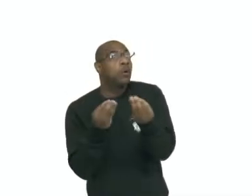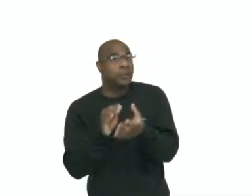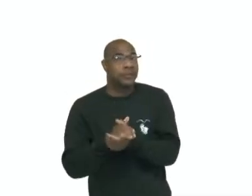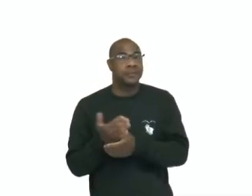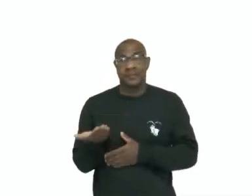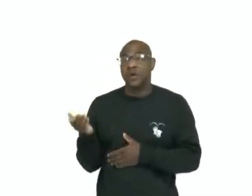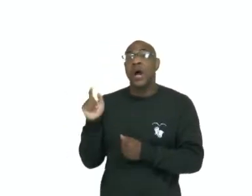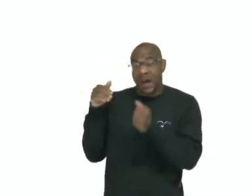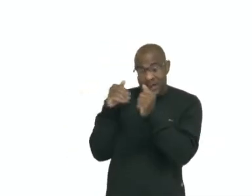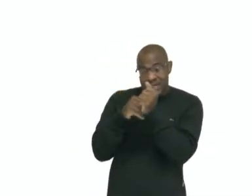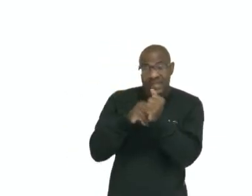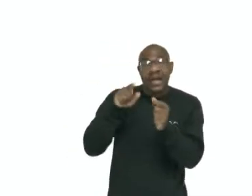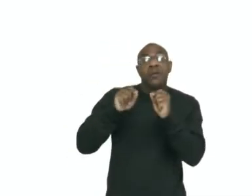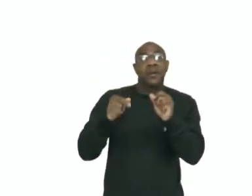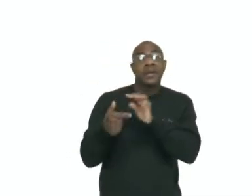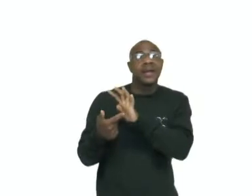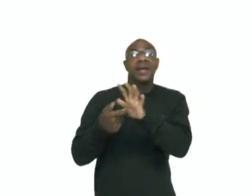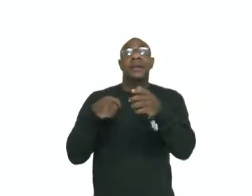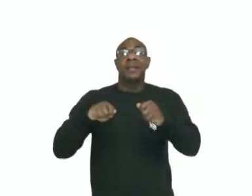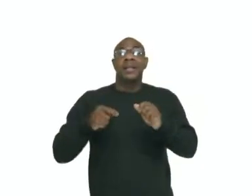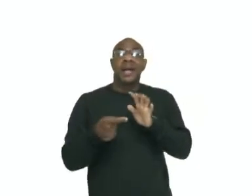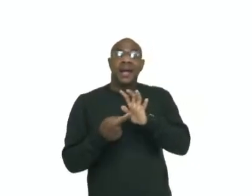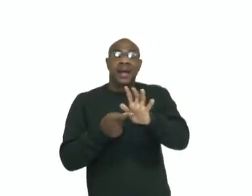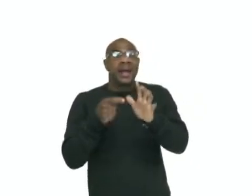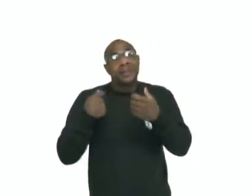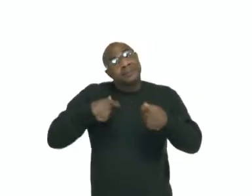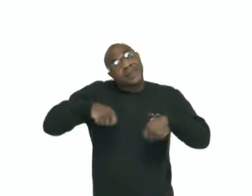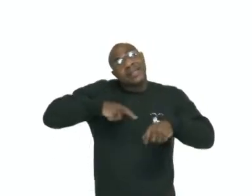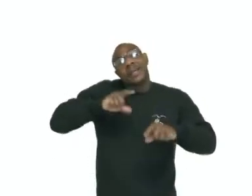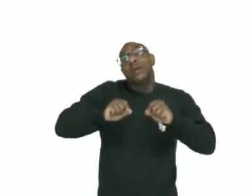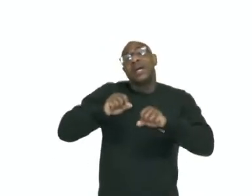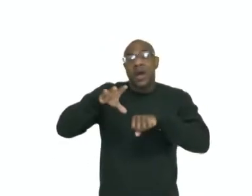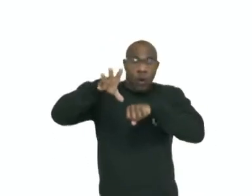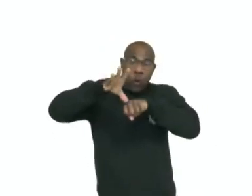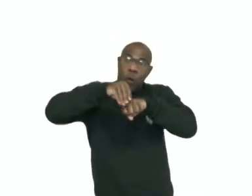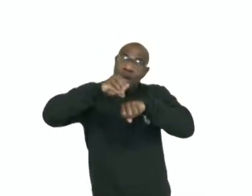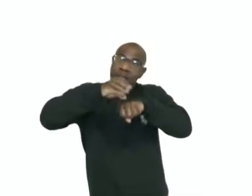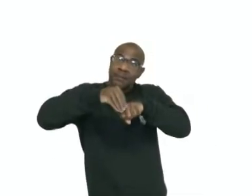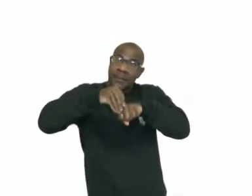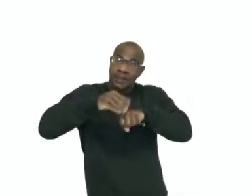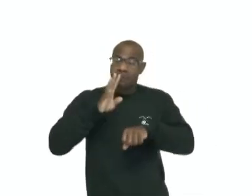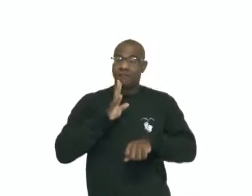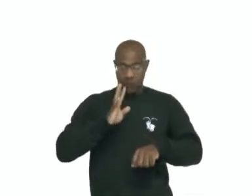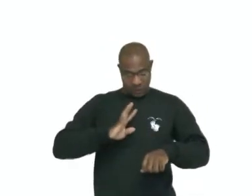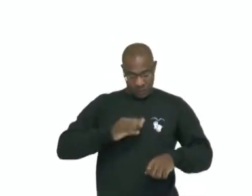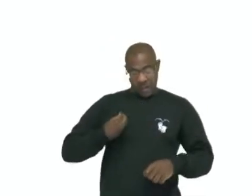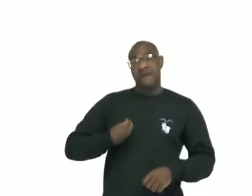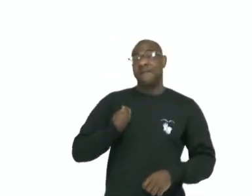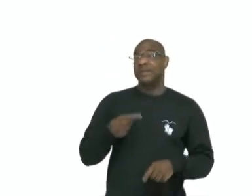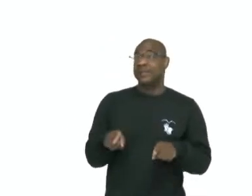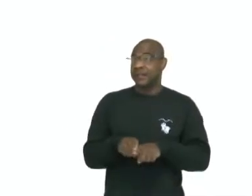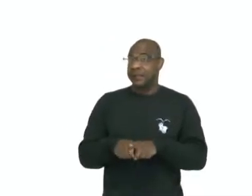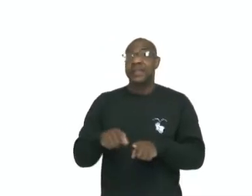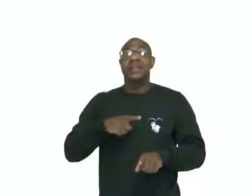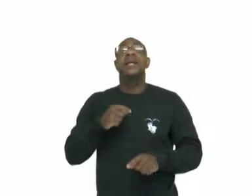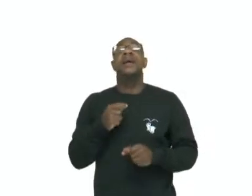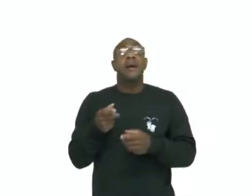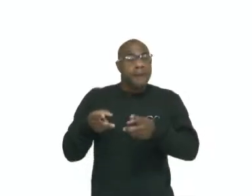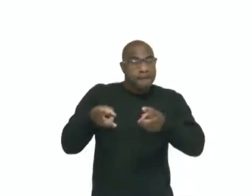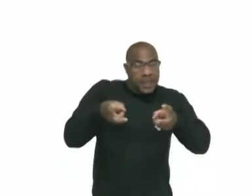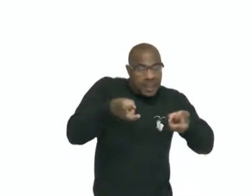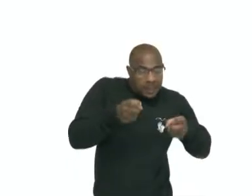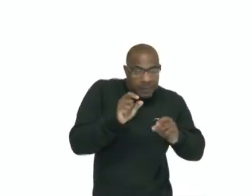interação verbal. E depois dessa interação verbal, ela foi colocada em palavras escritas, ela foi editada,